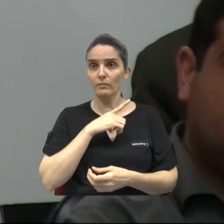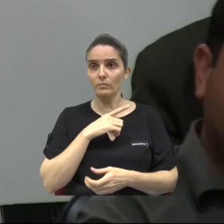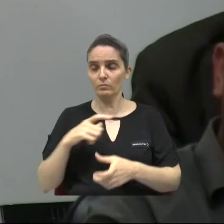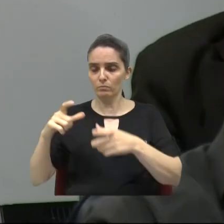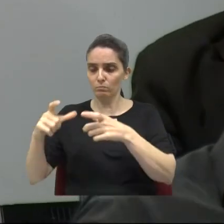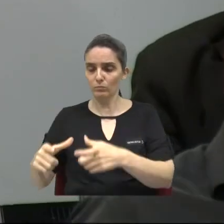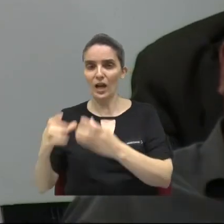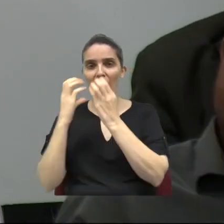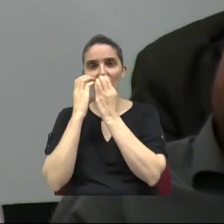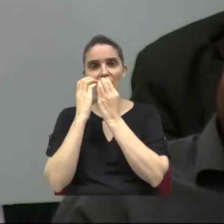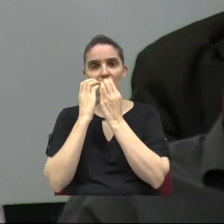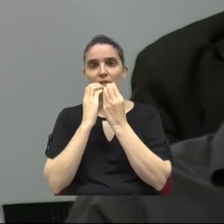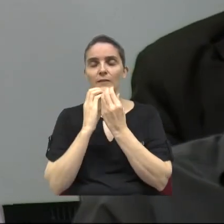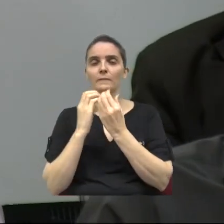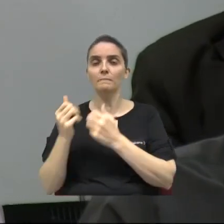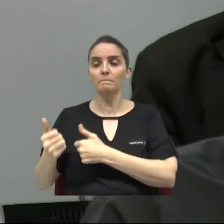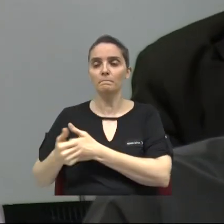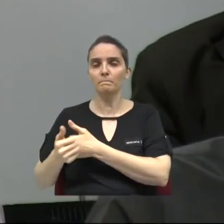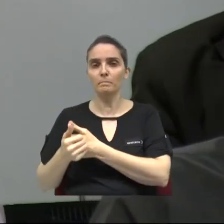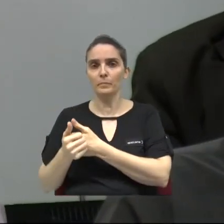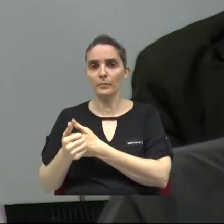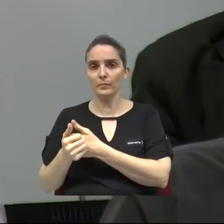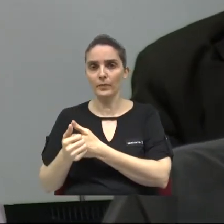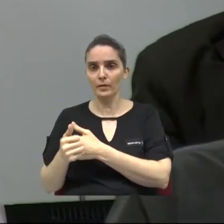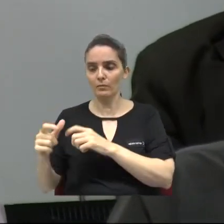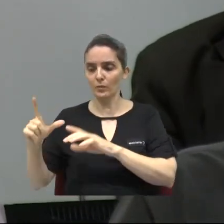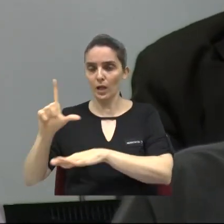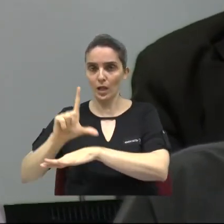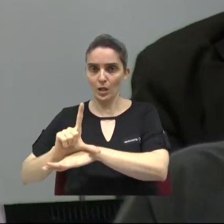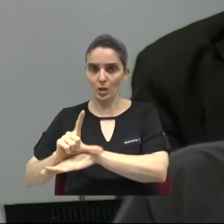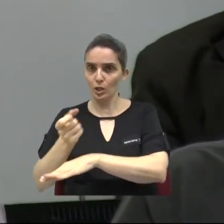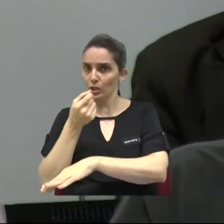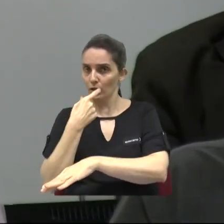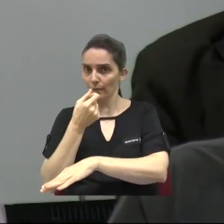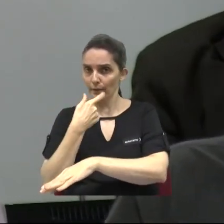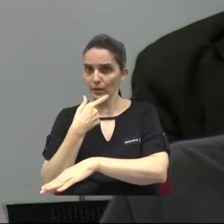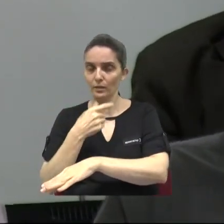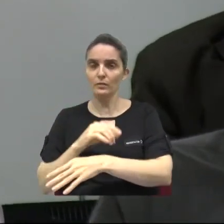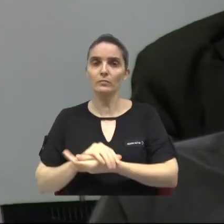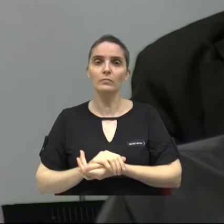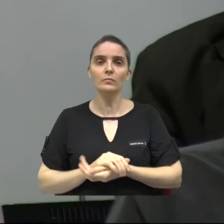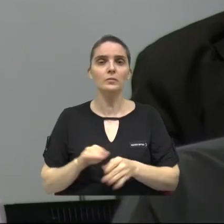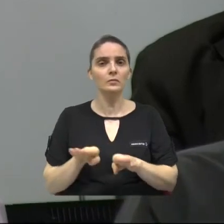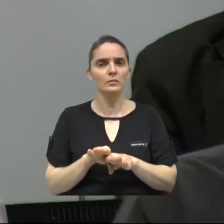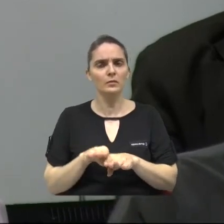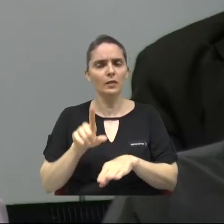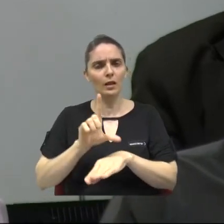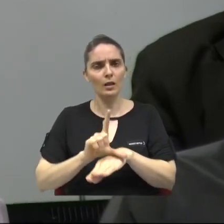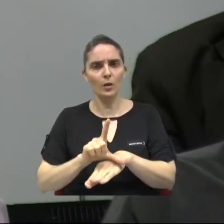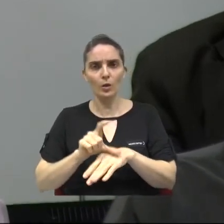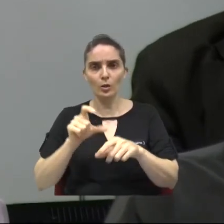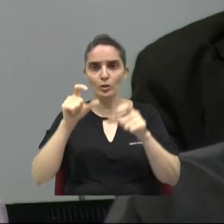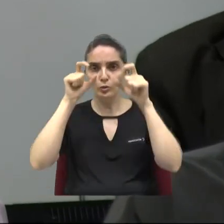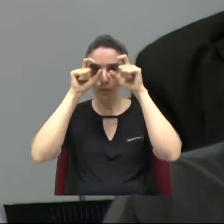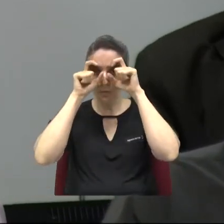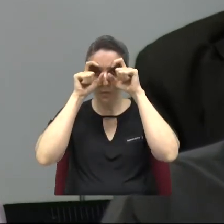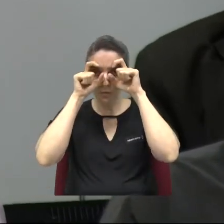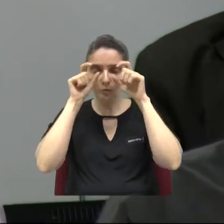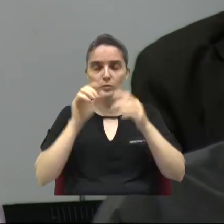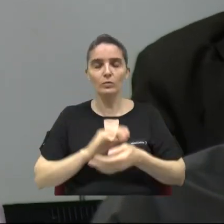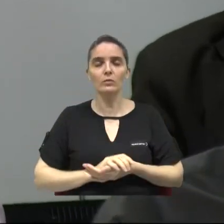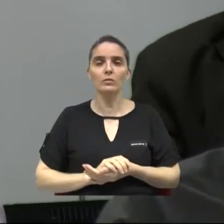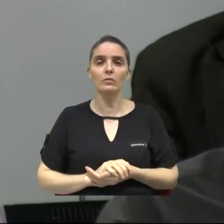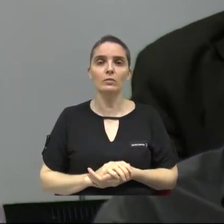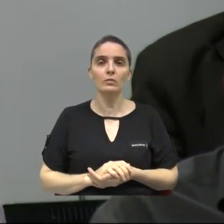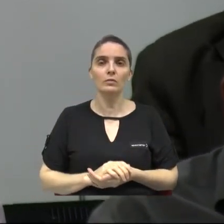ali, do lado ali da farmácia do Vanderlei, agora é uma ótica, conheço lá o Cássio,